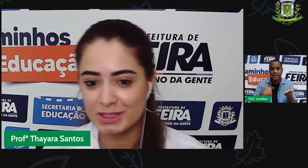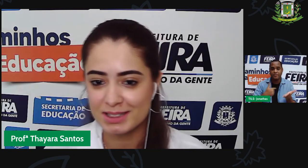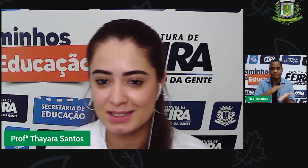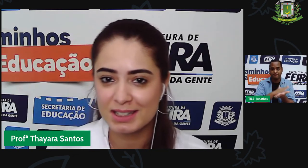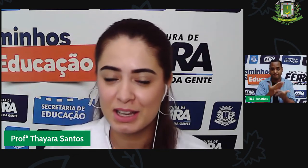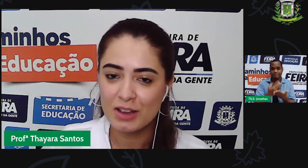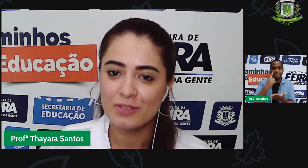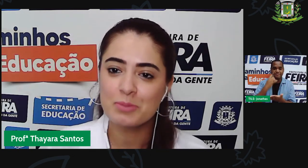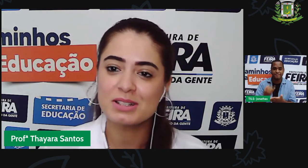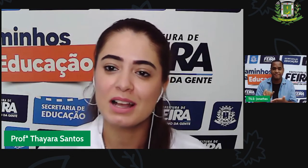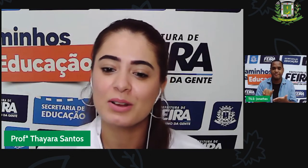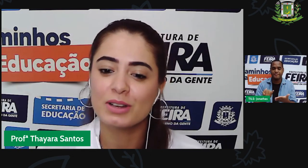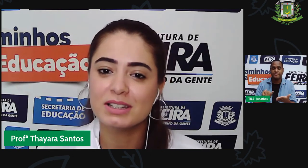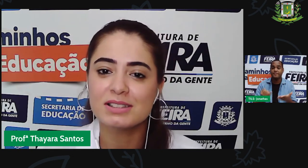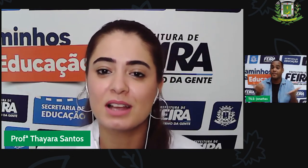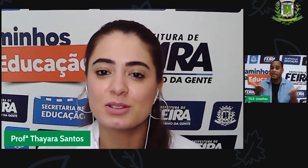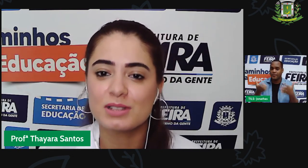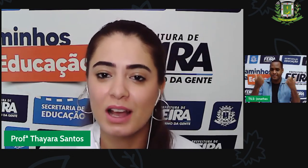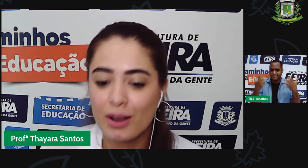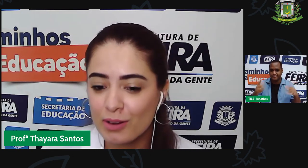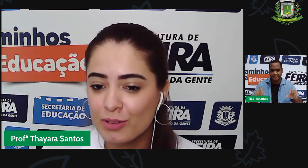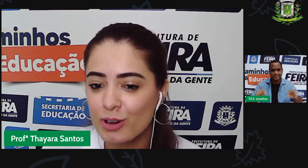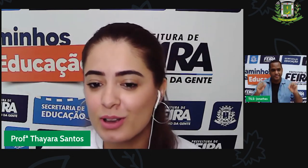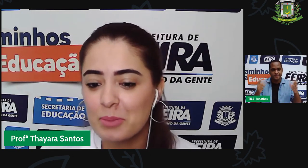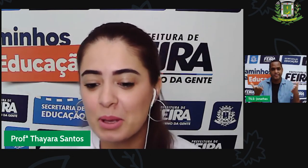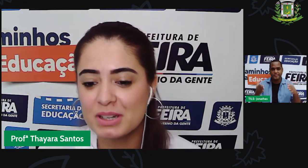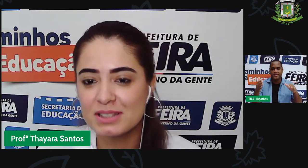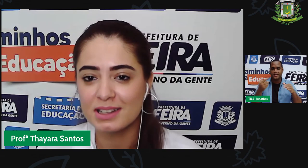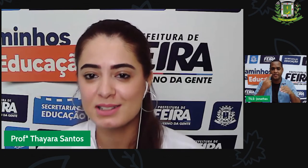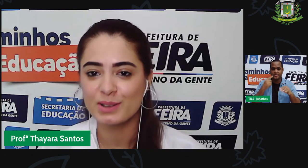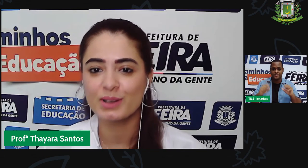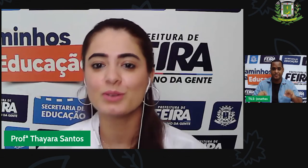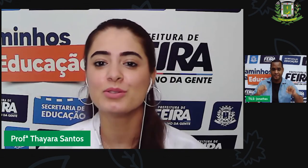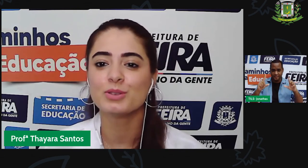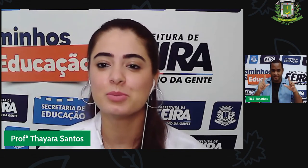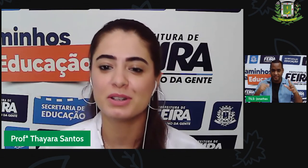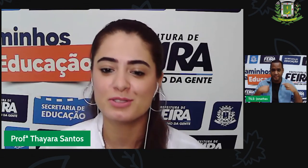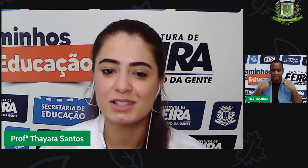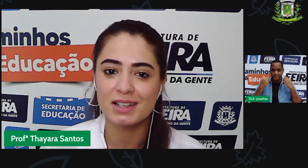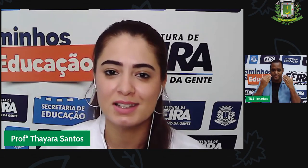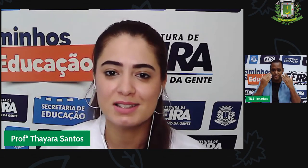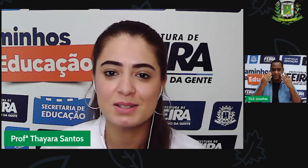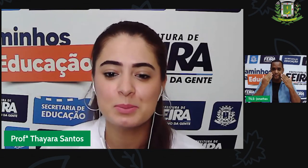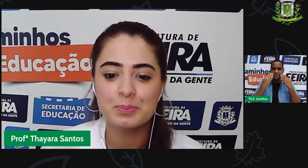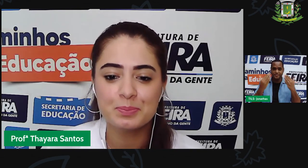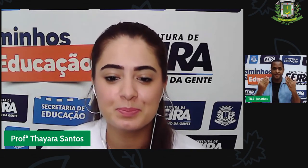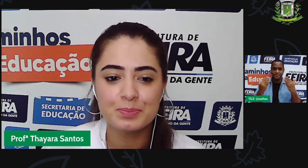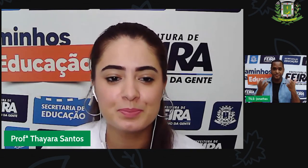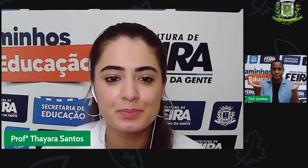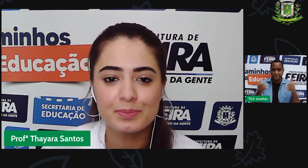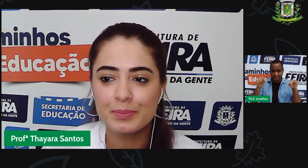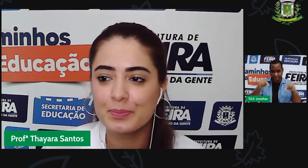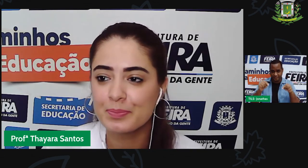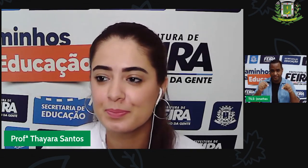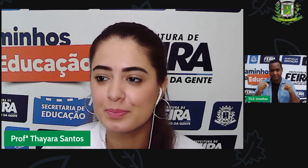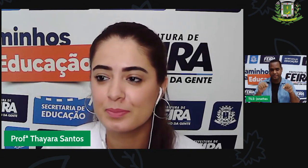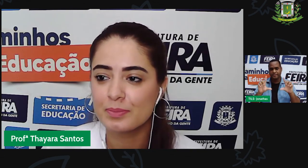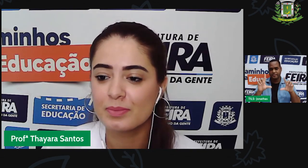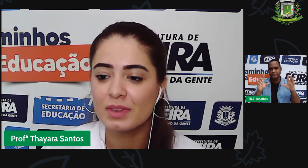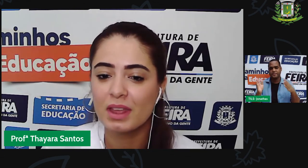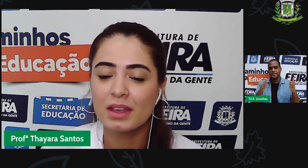o Jonatas. Vamos lá agora iniciar nossa aula. Vou colocar minha apresentação aqui no fundo para vocês.